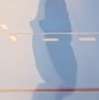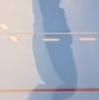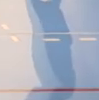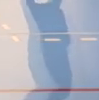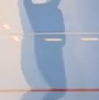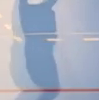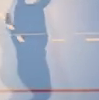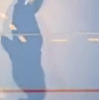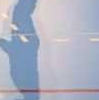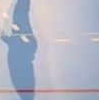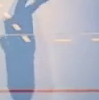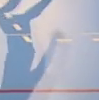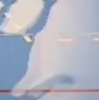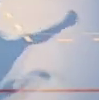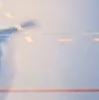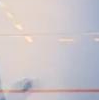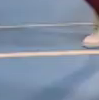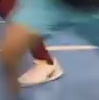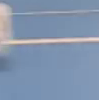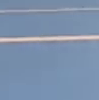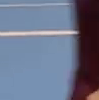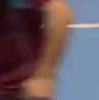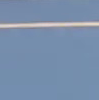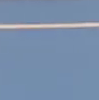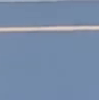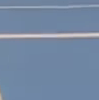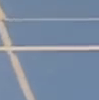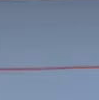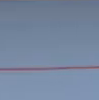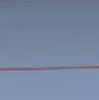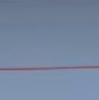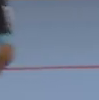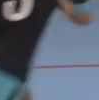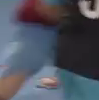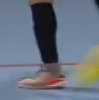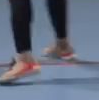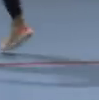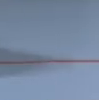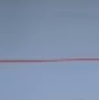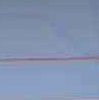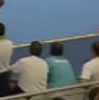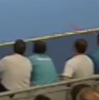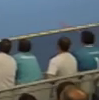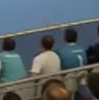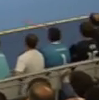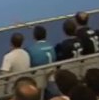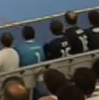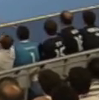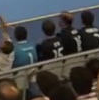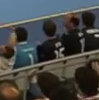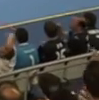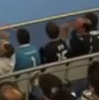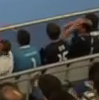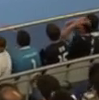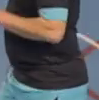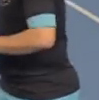Para além das tarefas pastorais, alguns padres também têm hobbies. Jogar futebol é um deles. Recentemente